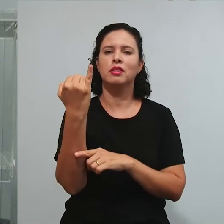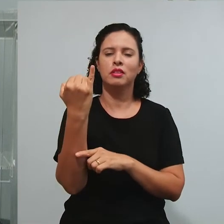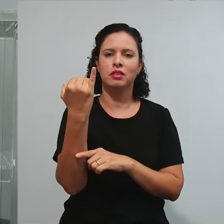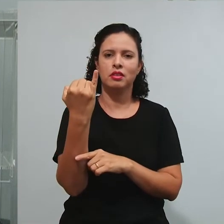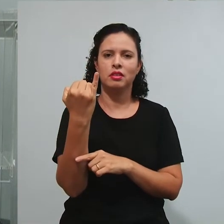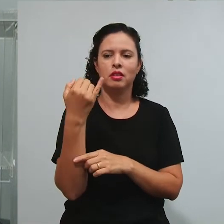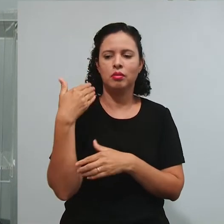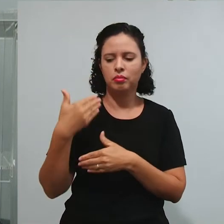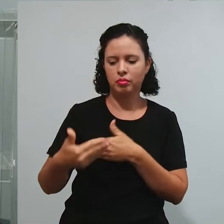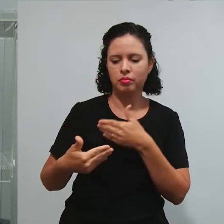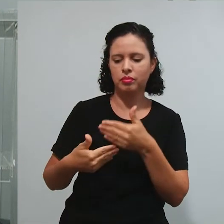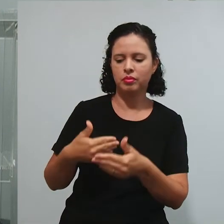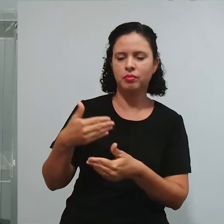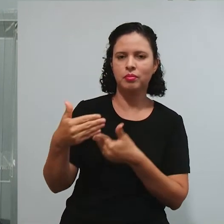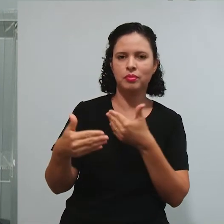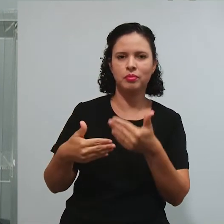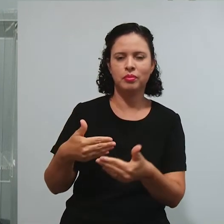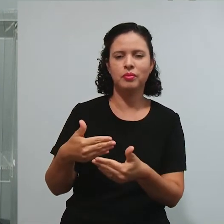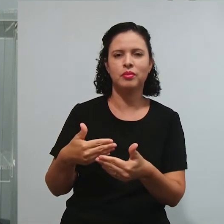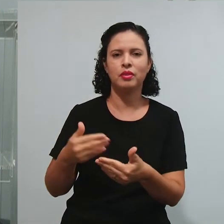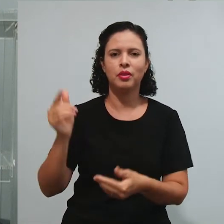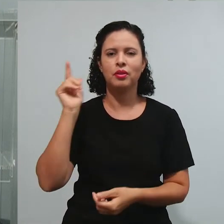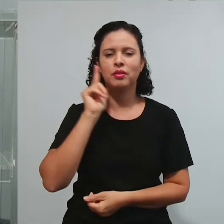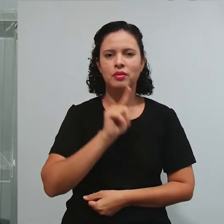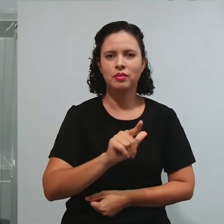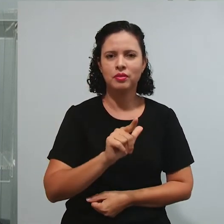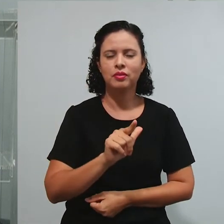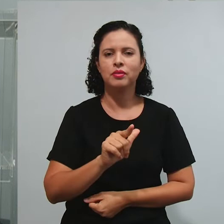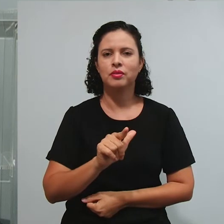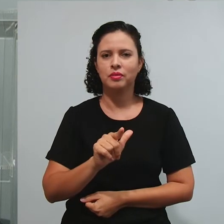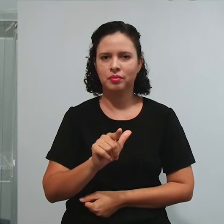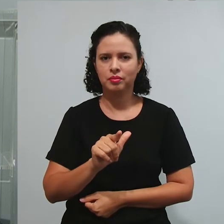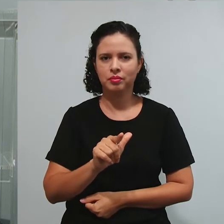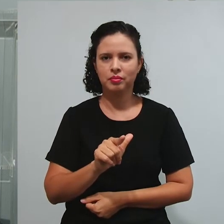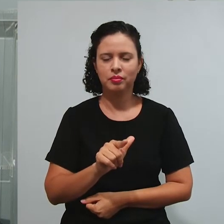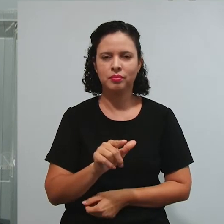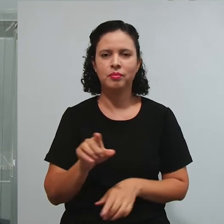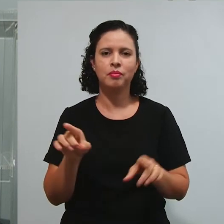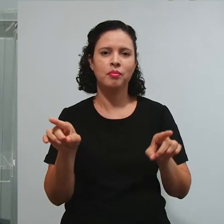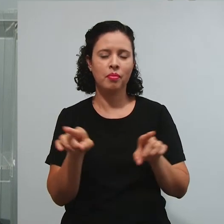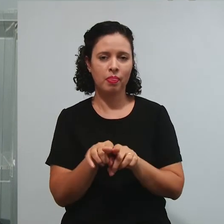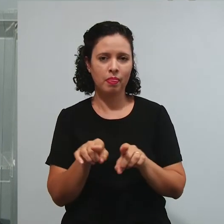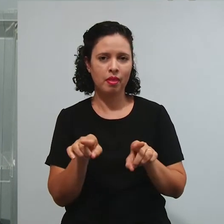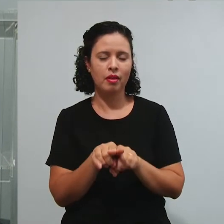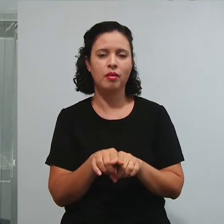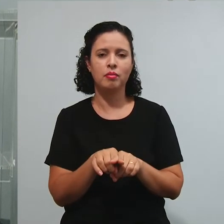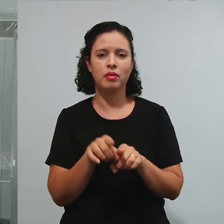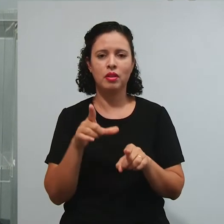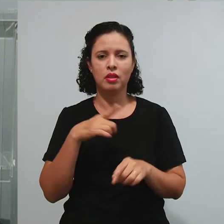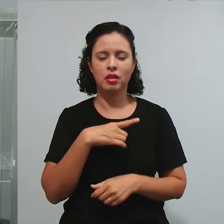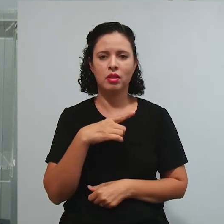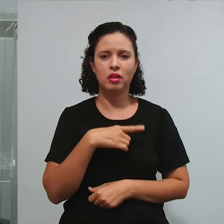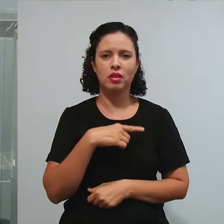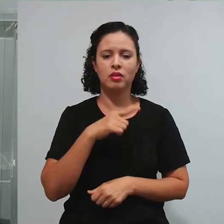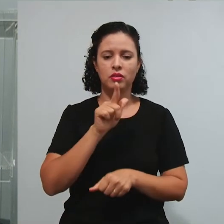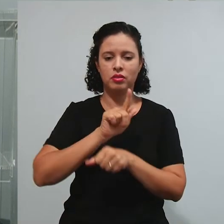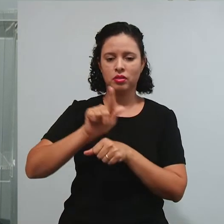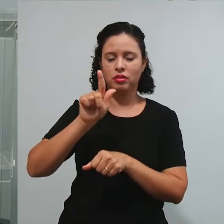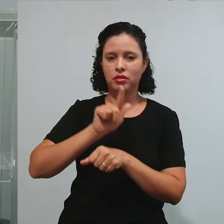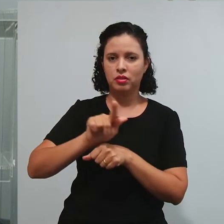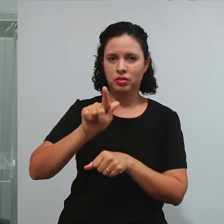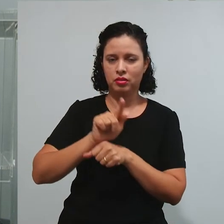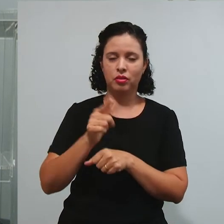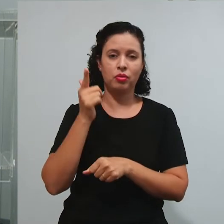que os processos produtivos possam acontecer e subsidiar também os gestores para tomada